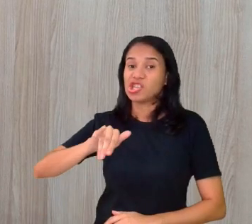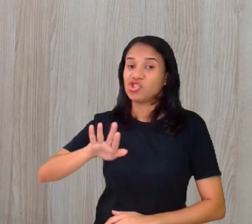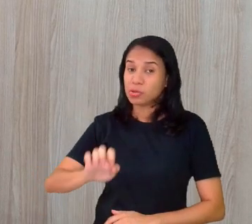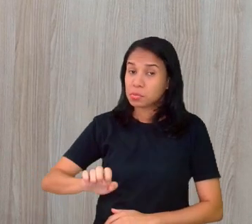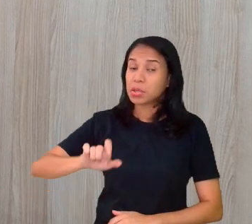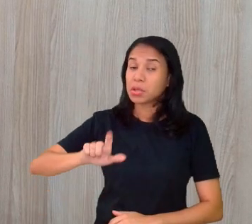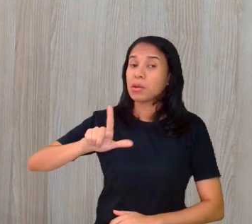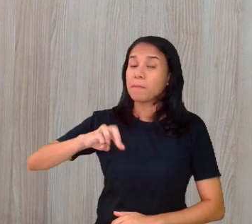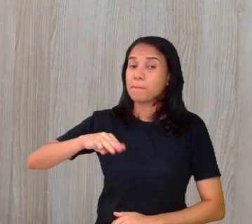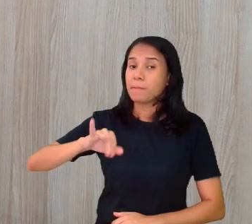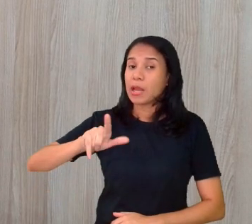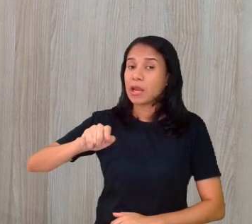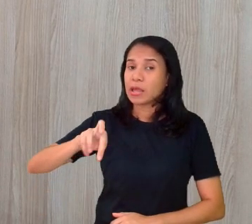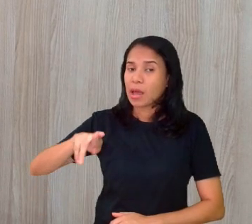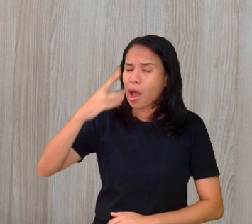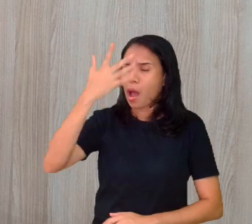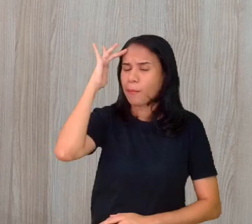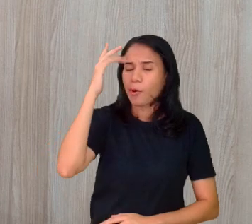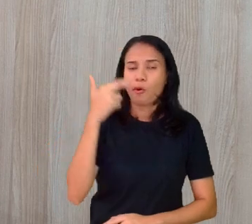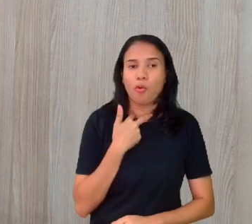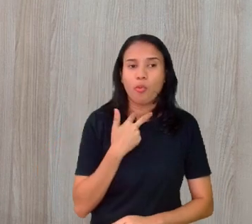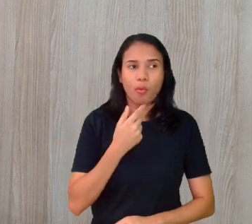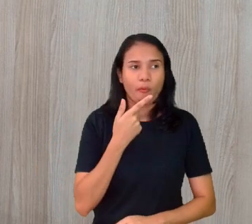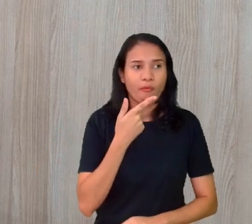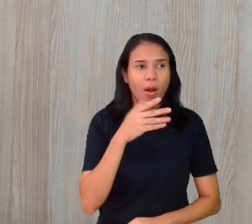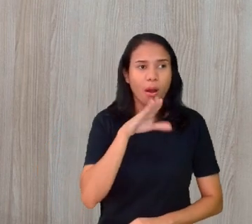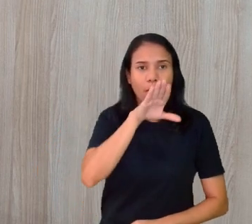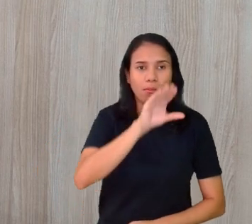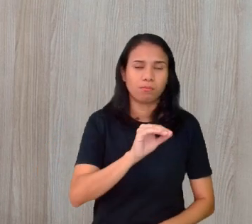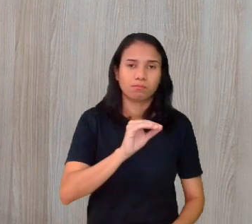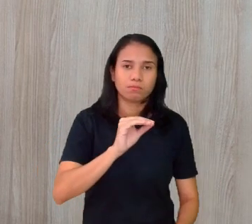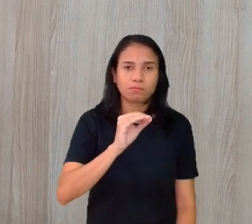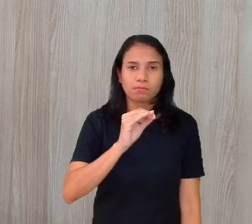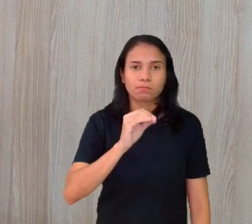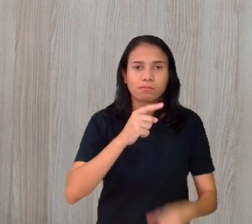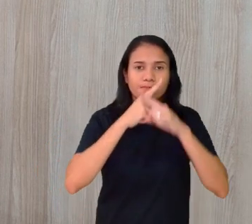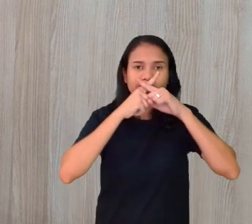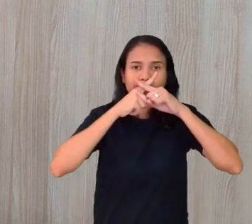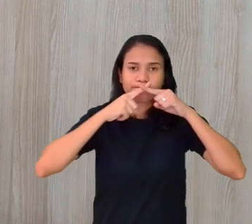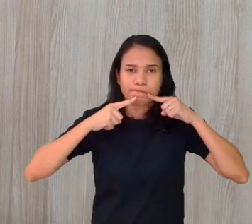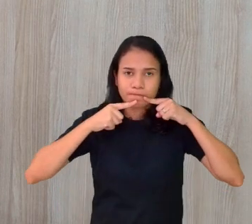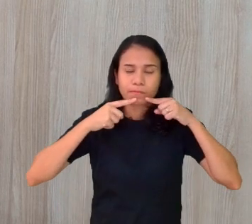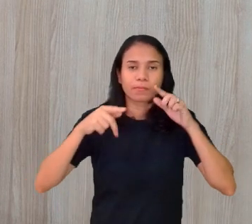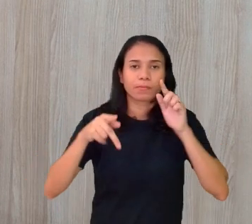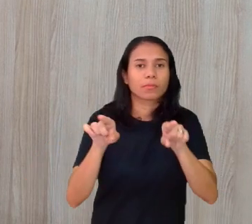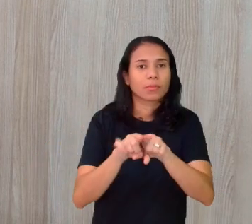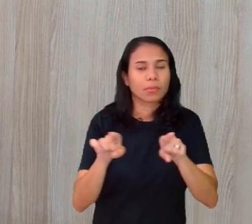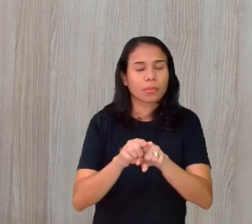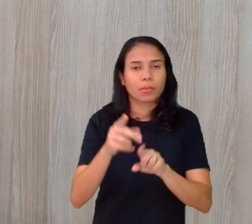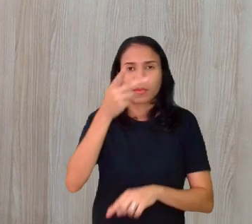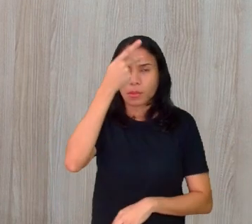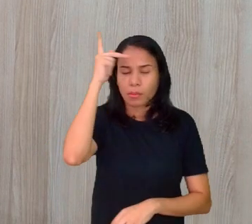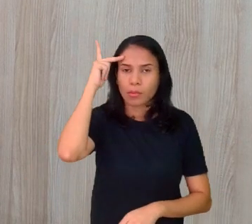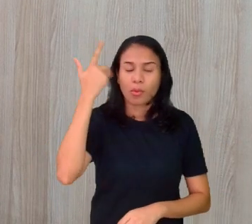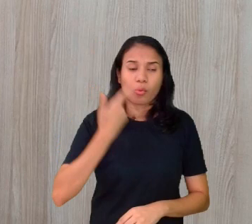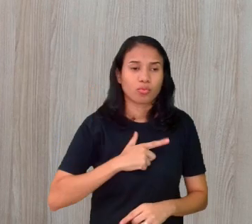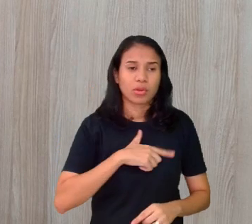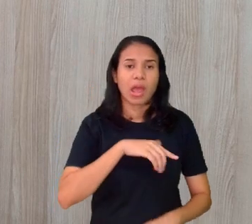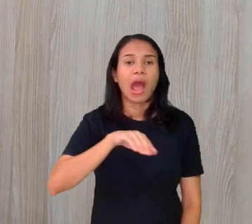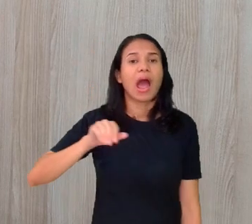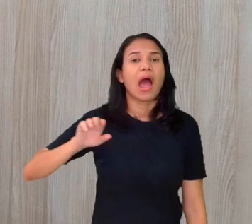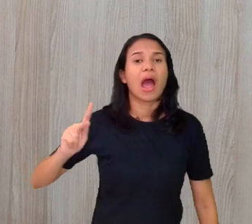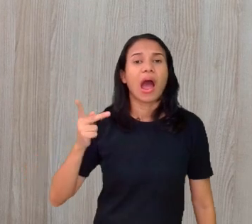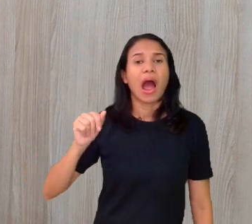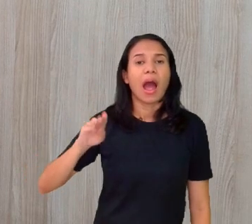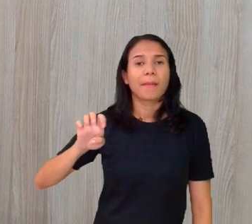caçadas, onde se rompeu, por exemplo, com a questão do habeas corpus, que é o direito, né, que